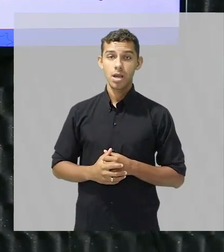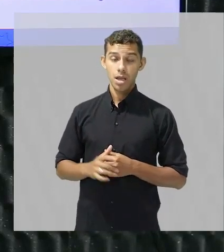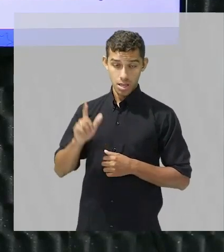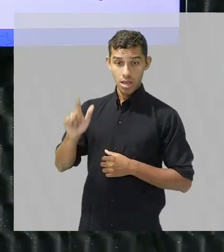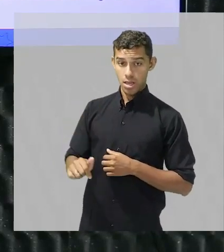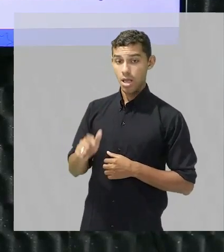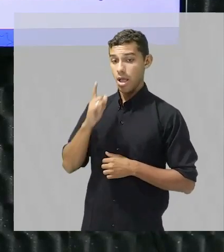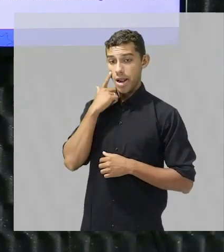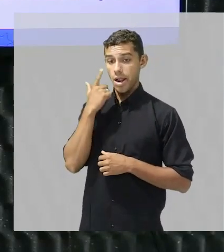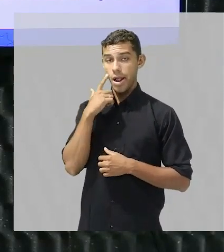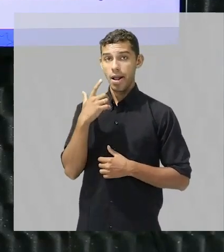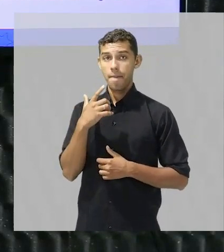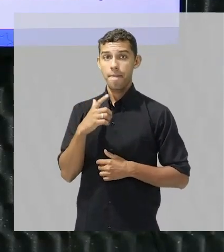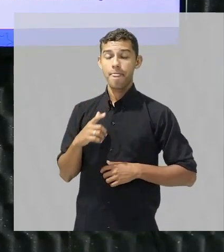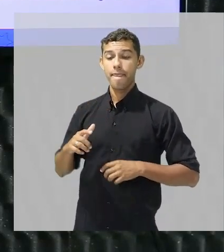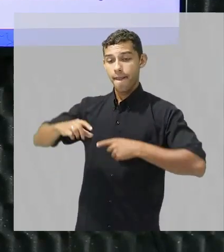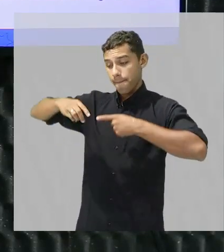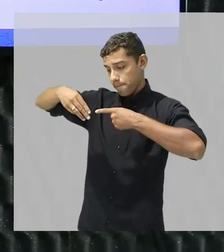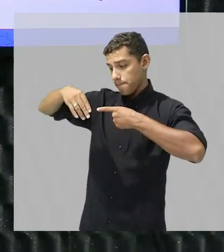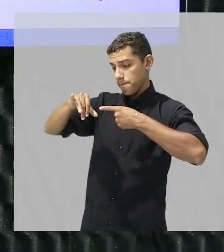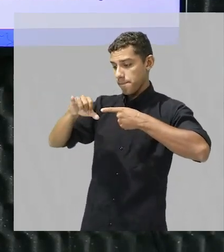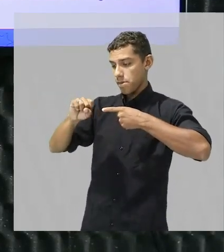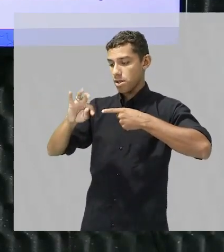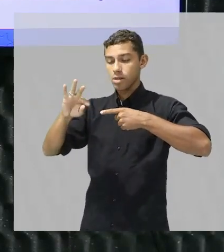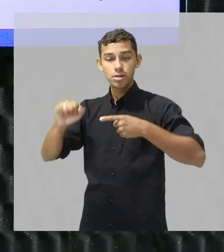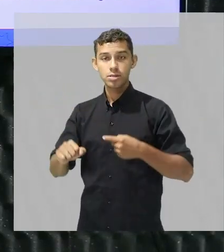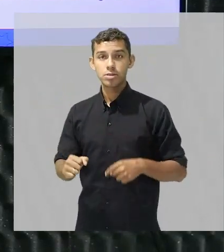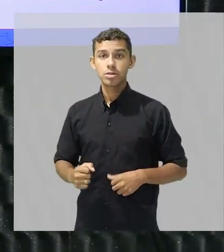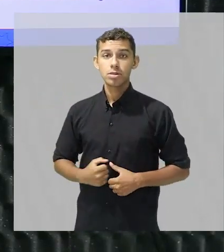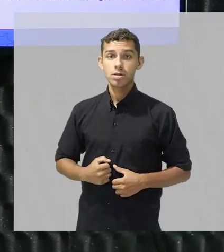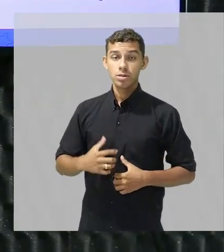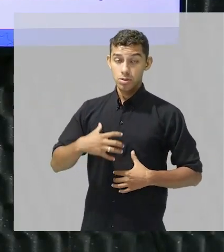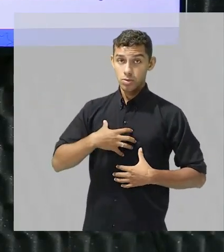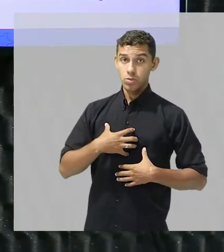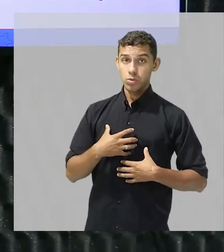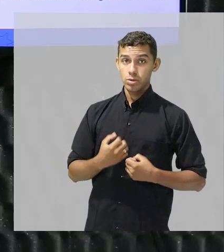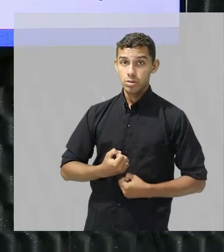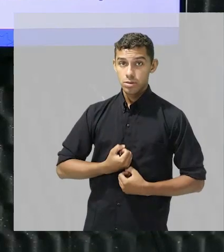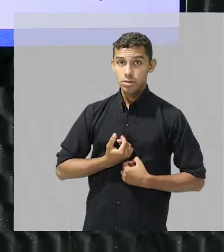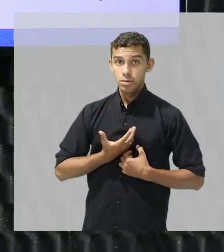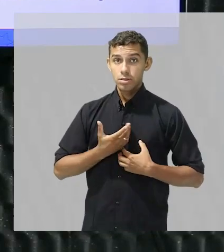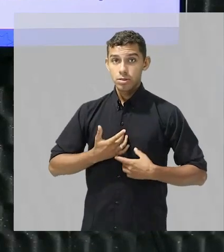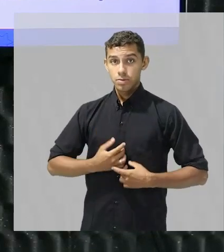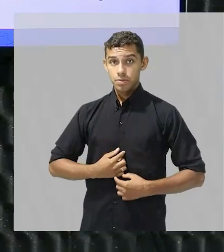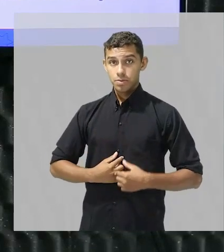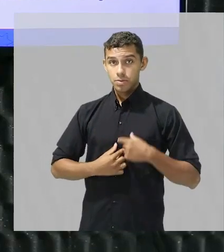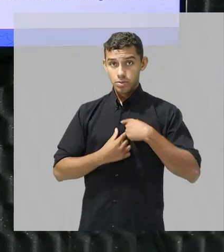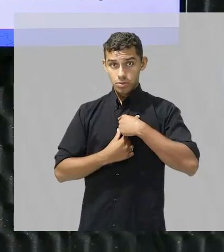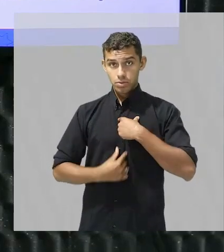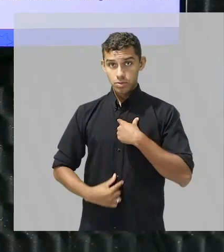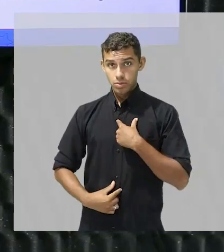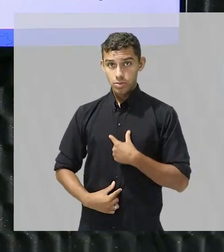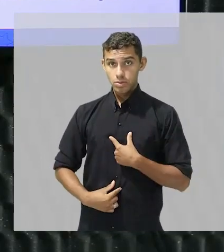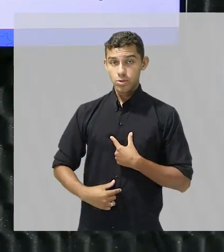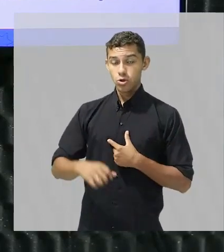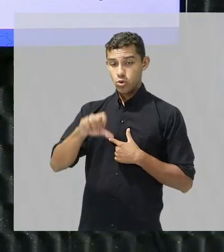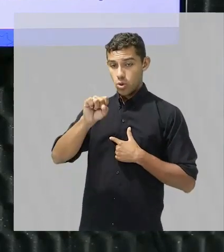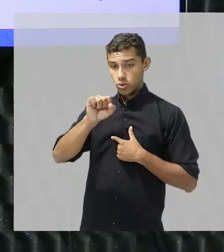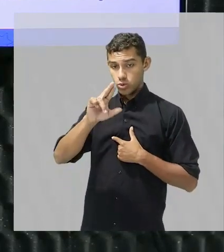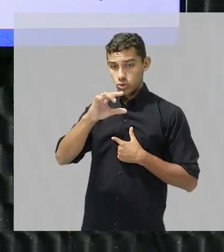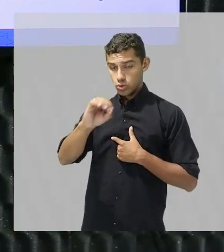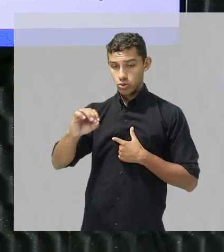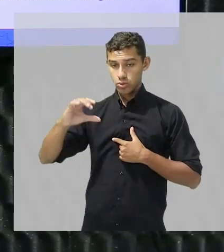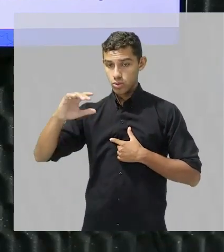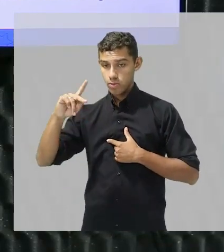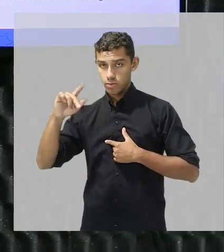uma glândula mista. Por quê? Ele produz secreções digestivas, né, que é o suco pancreático, que